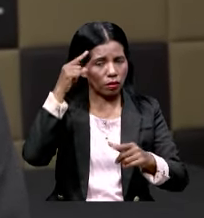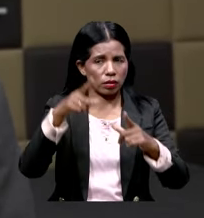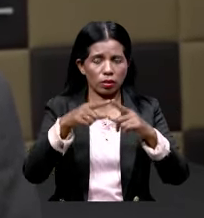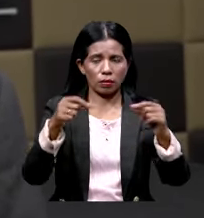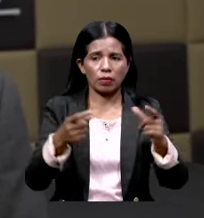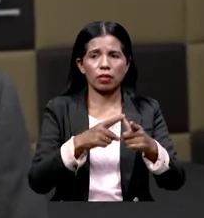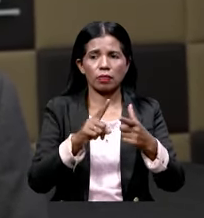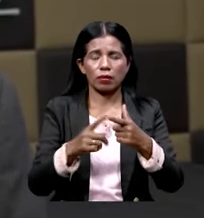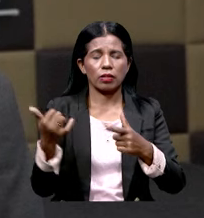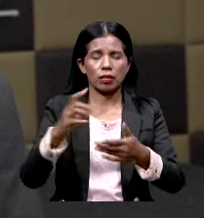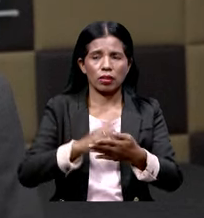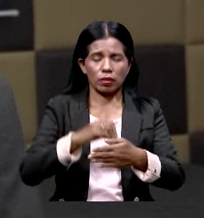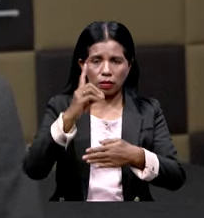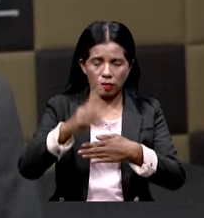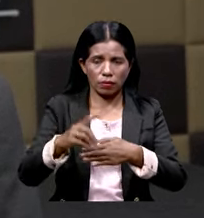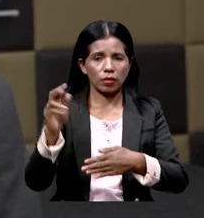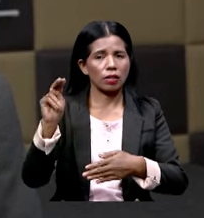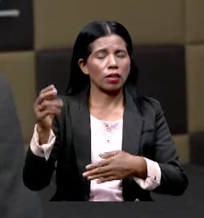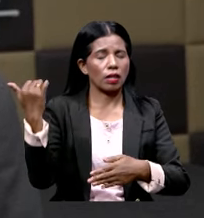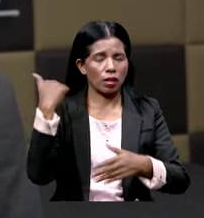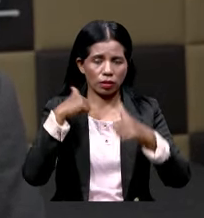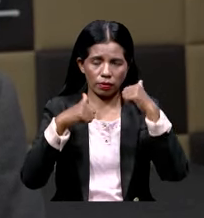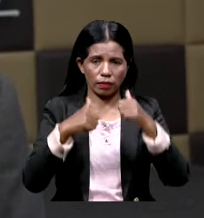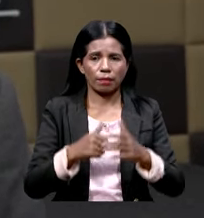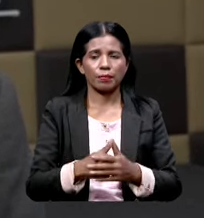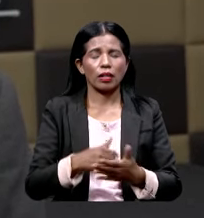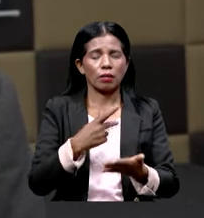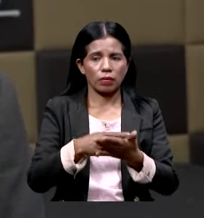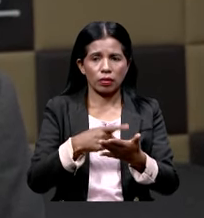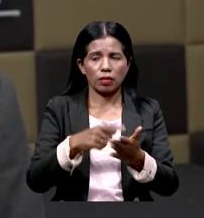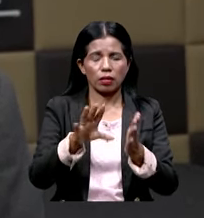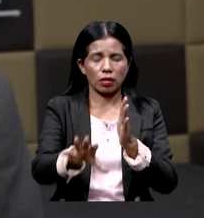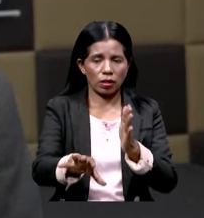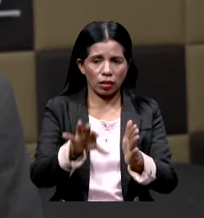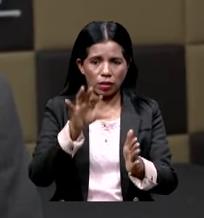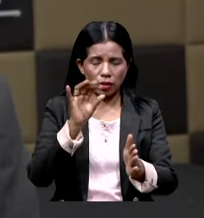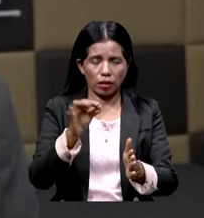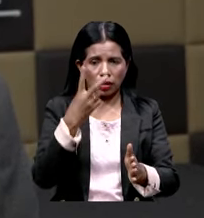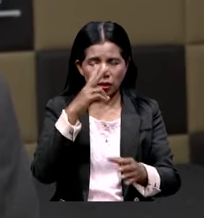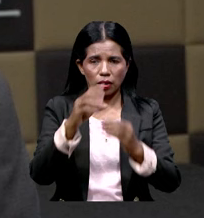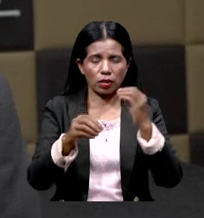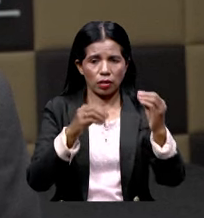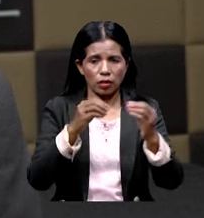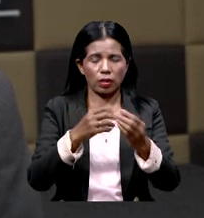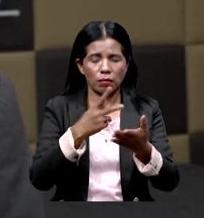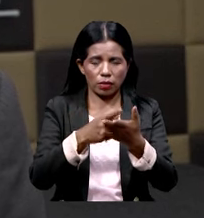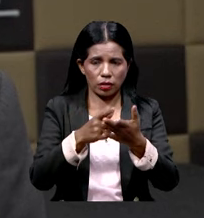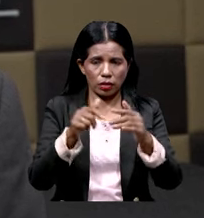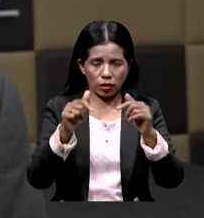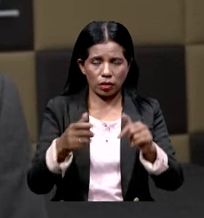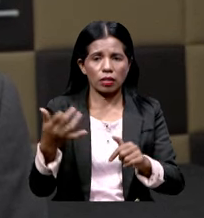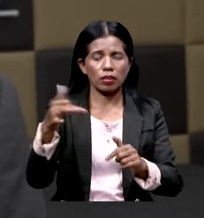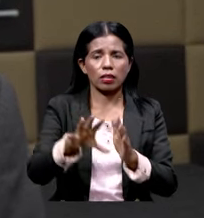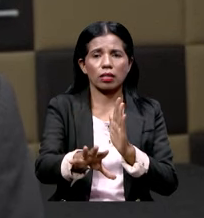sira bele desenvolve sira ne atividade. Kada project itu nebe hetang nomia saung ka seleção iha project ida ne. Sira se